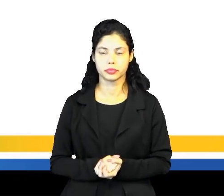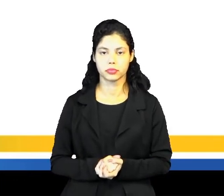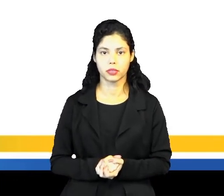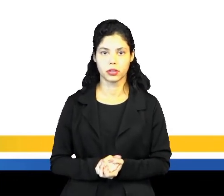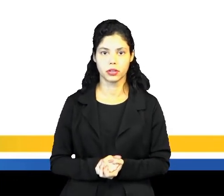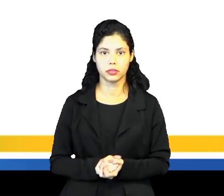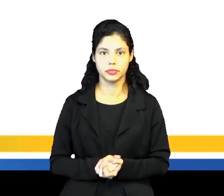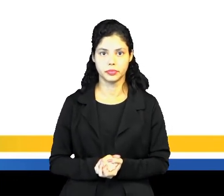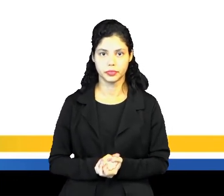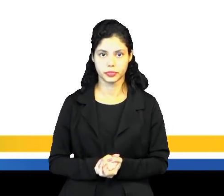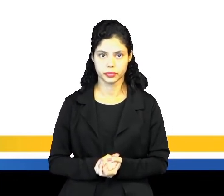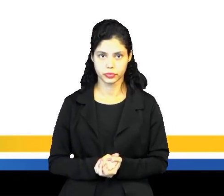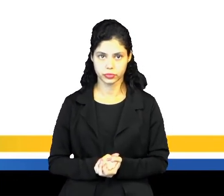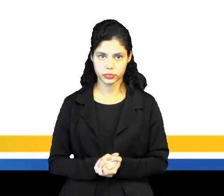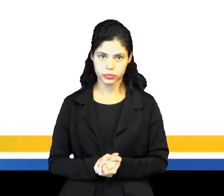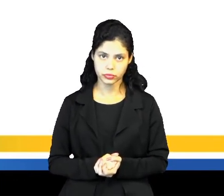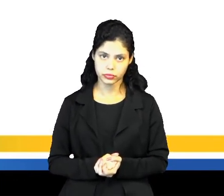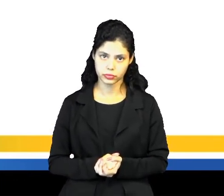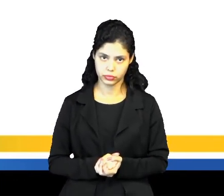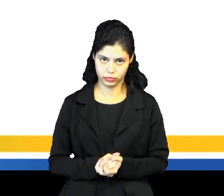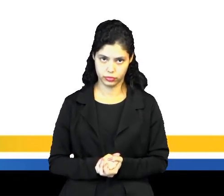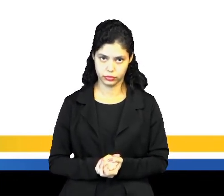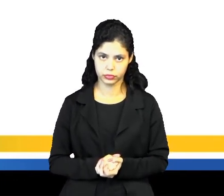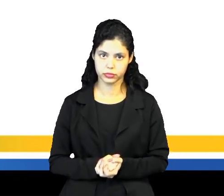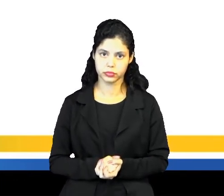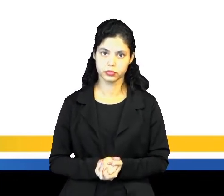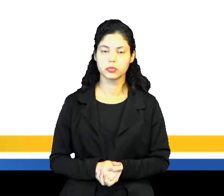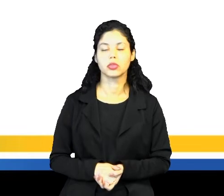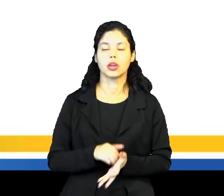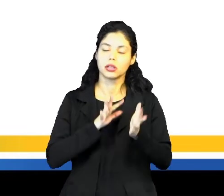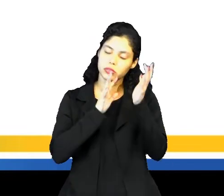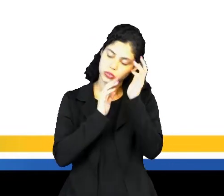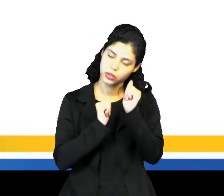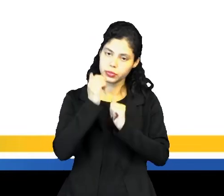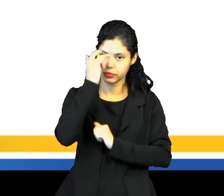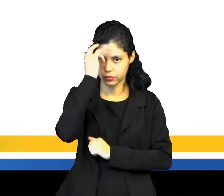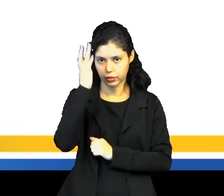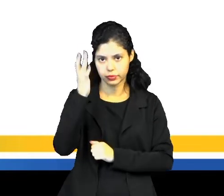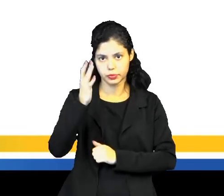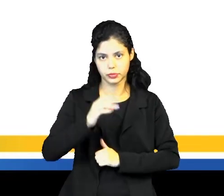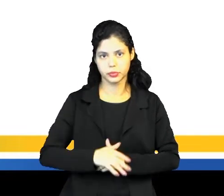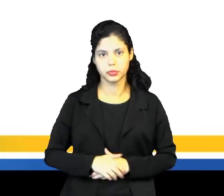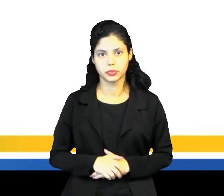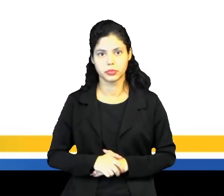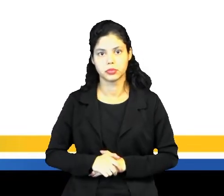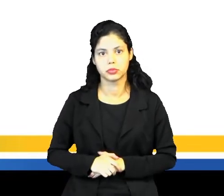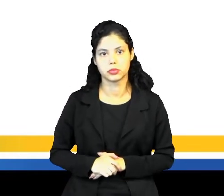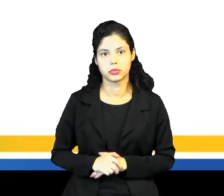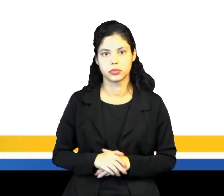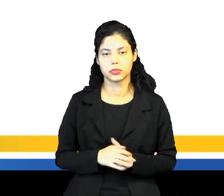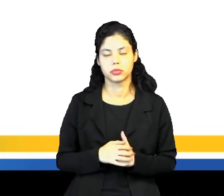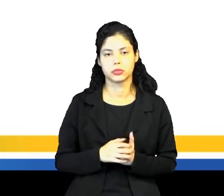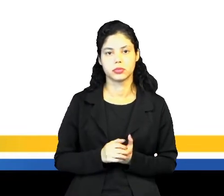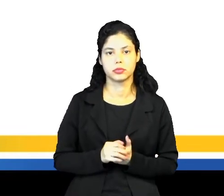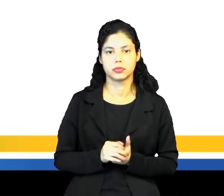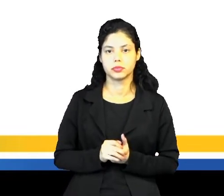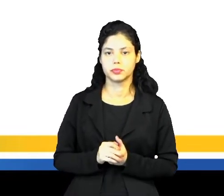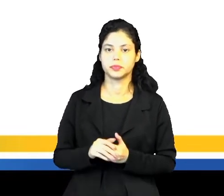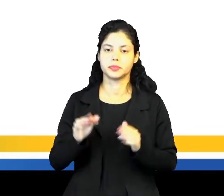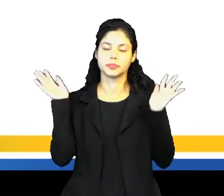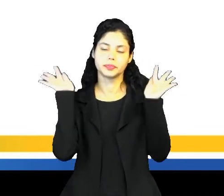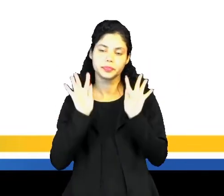apetito, tigre para dormir, ou seja, ele dorme fácil, né? Tá? Sossegado na